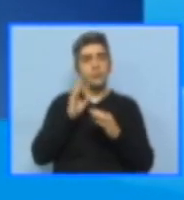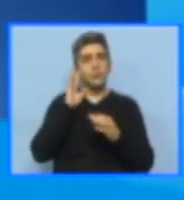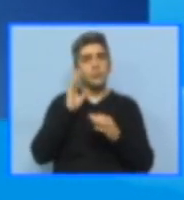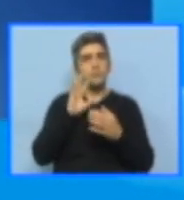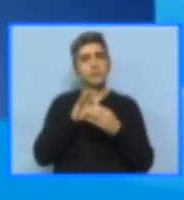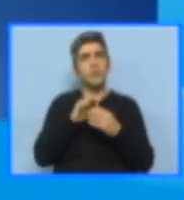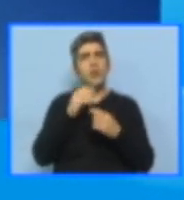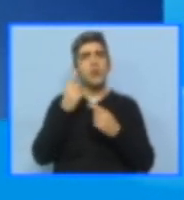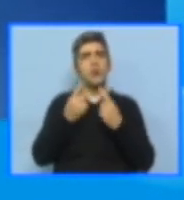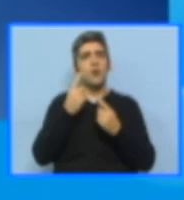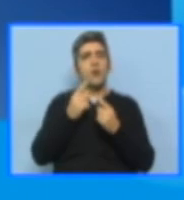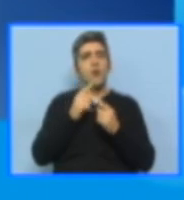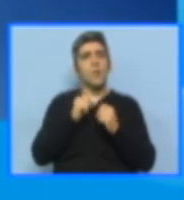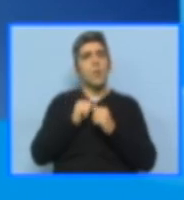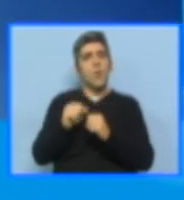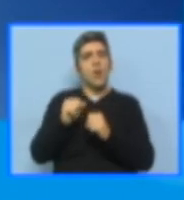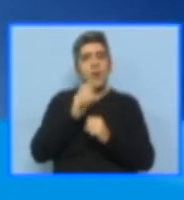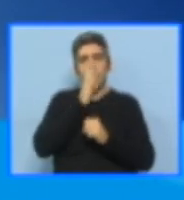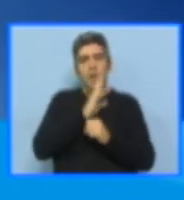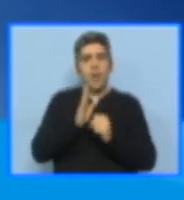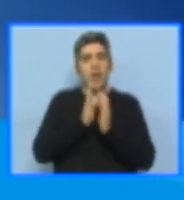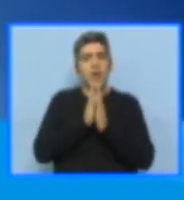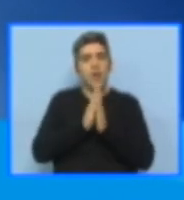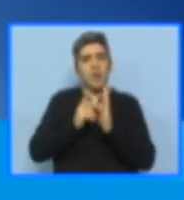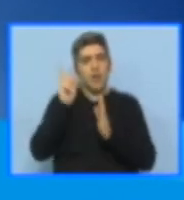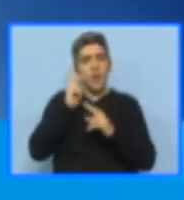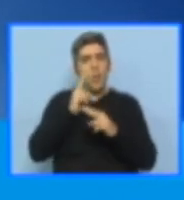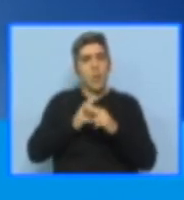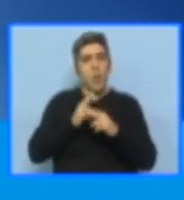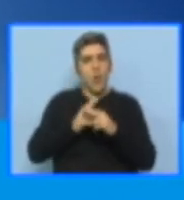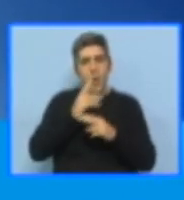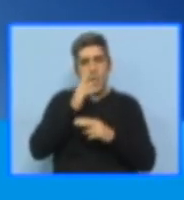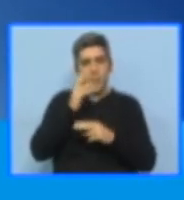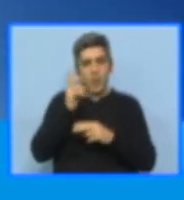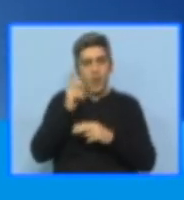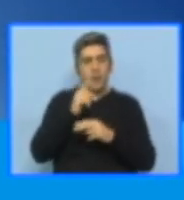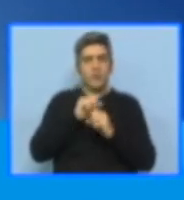algumas práticas da Igreja em Roma, mas deu um poder